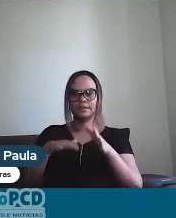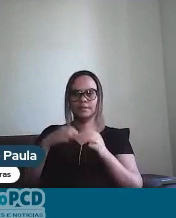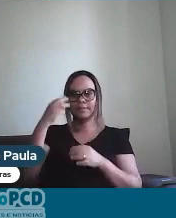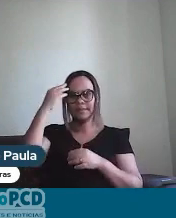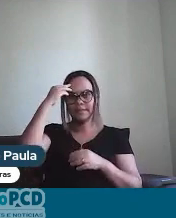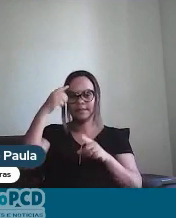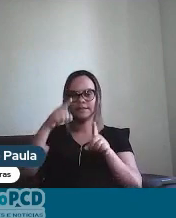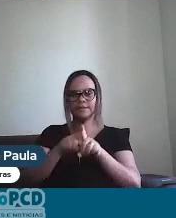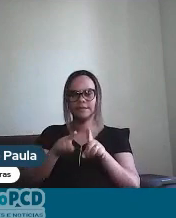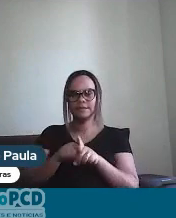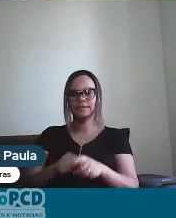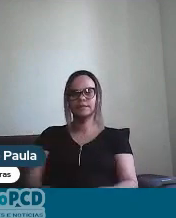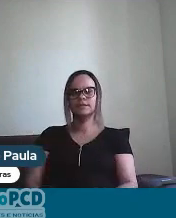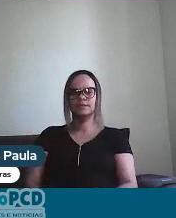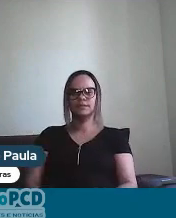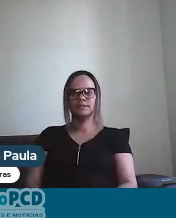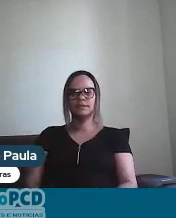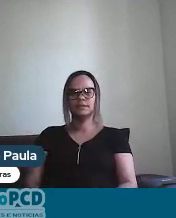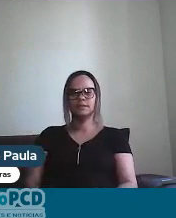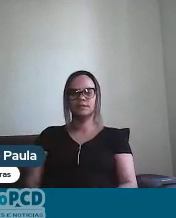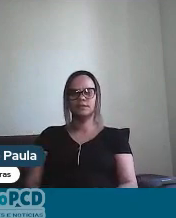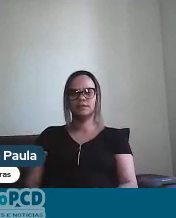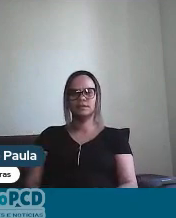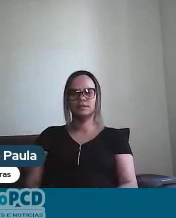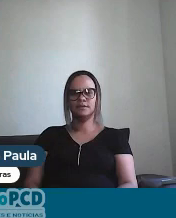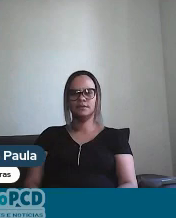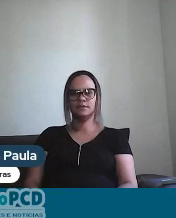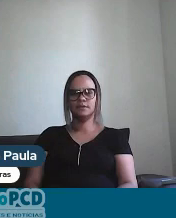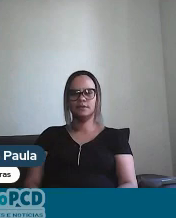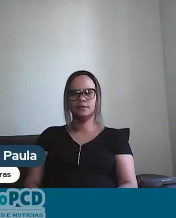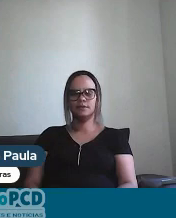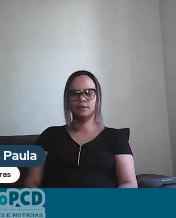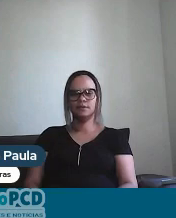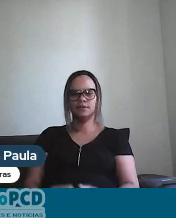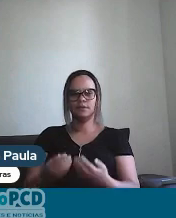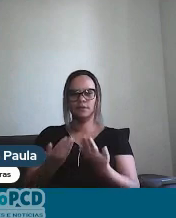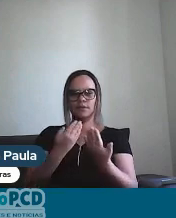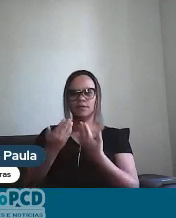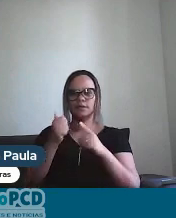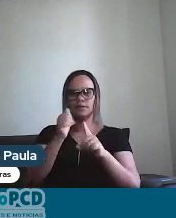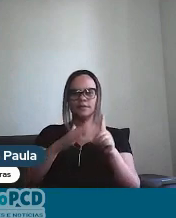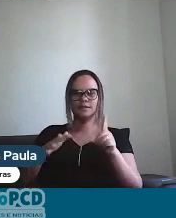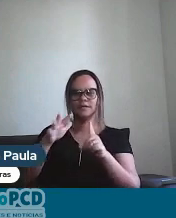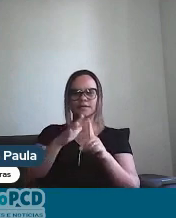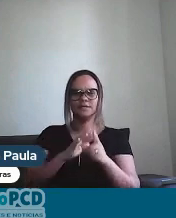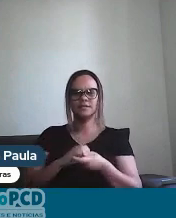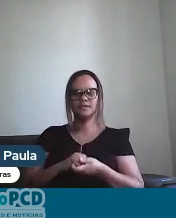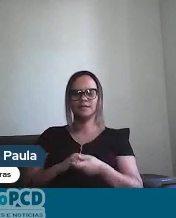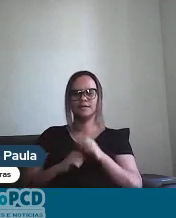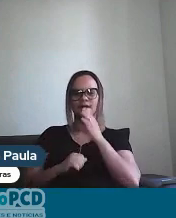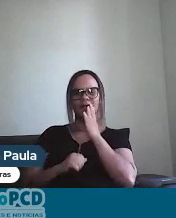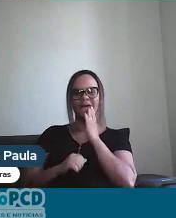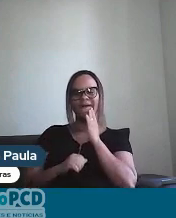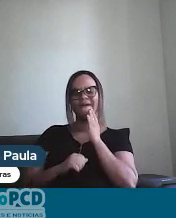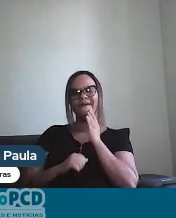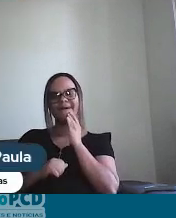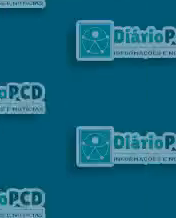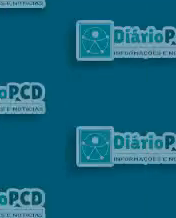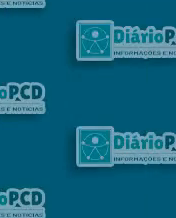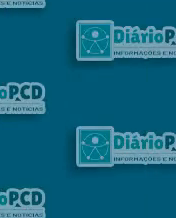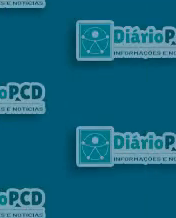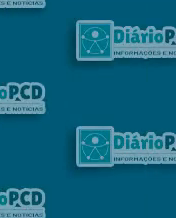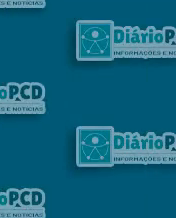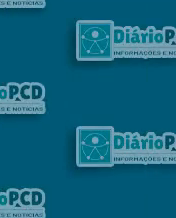não são intelectuais, né? E a psicossocial é uma vertente, vamos dizer assim, dentro dessas mentais,